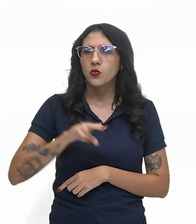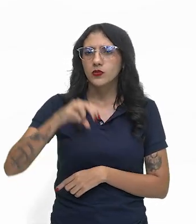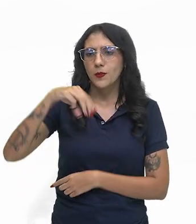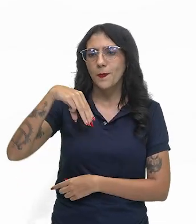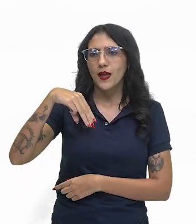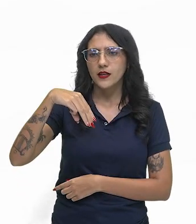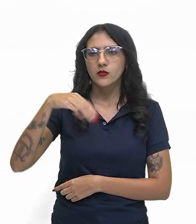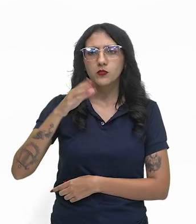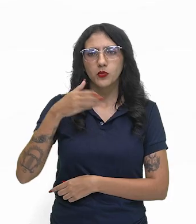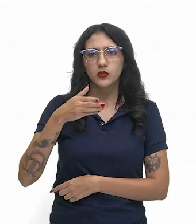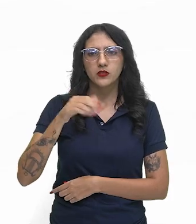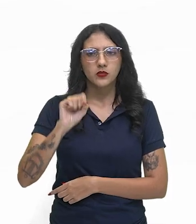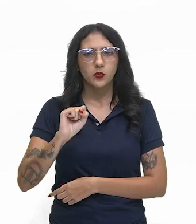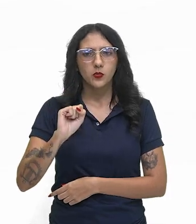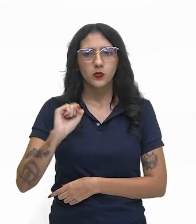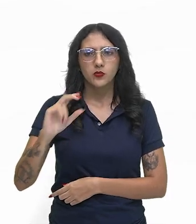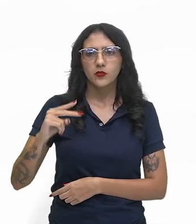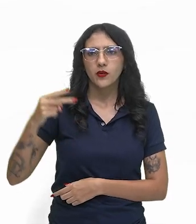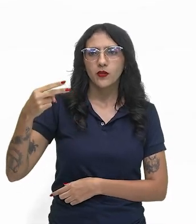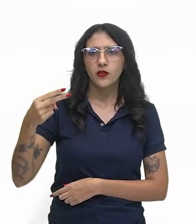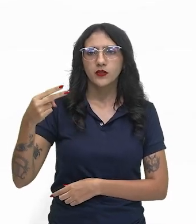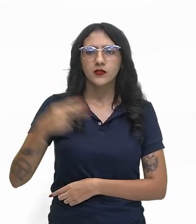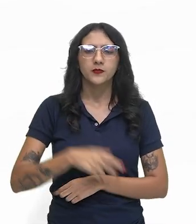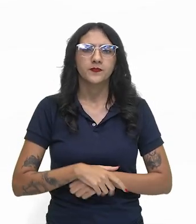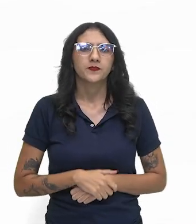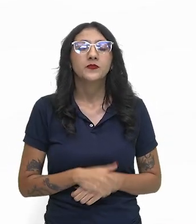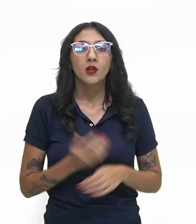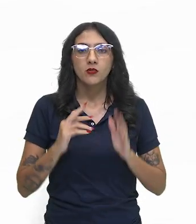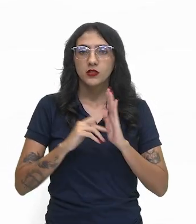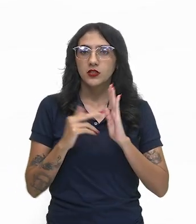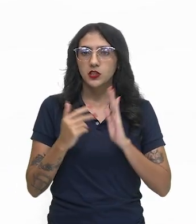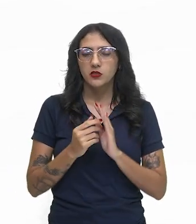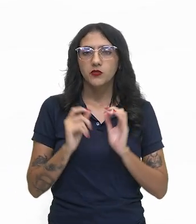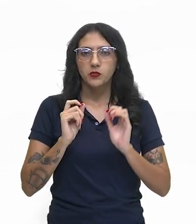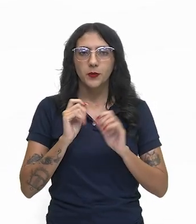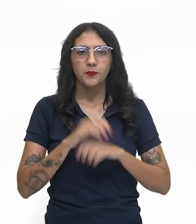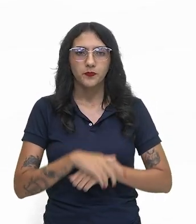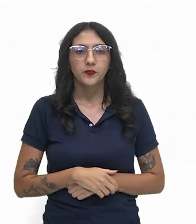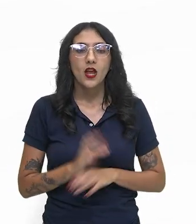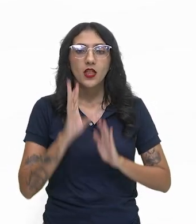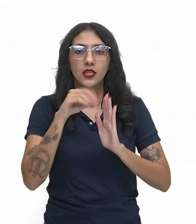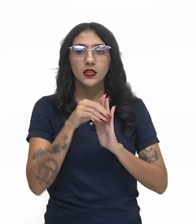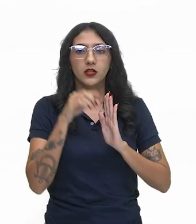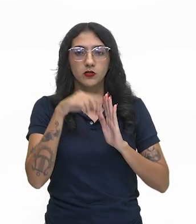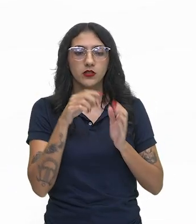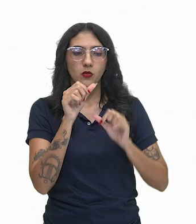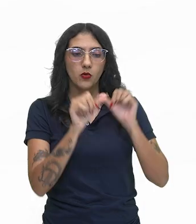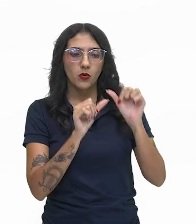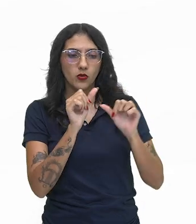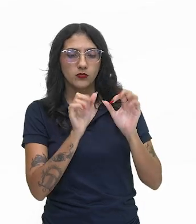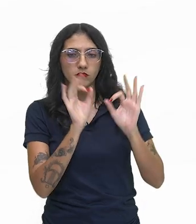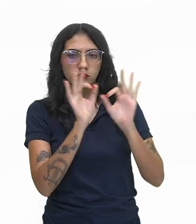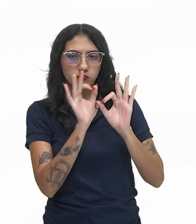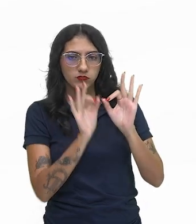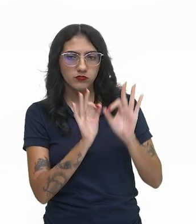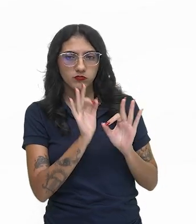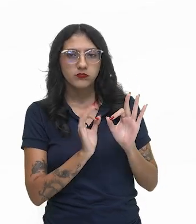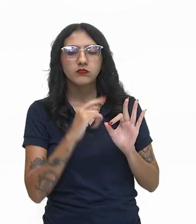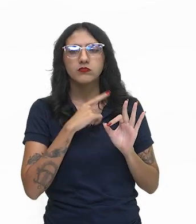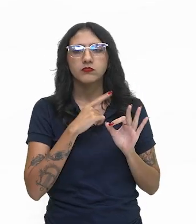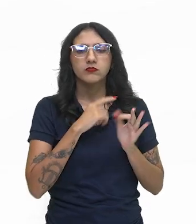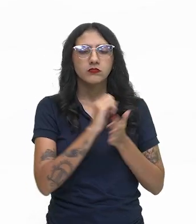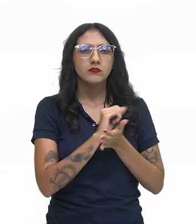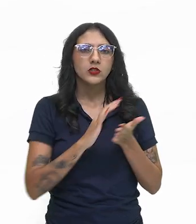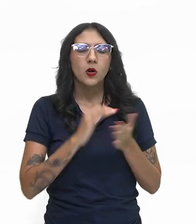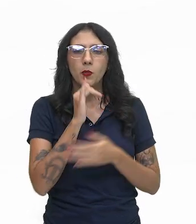segundo ao quadrado? Significa dizer que toda vez que numa equação ou num exercício